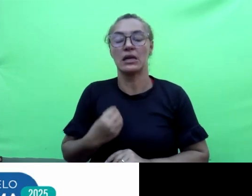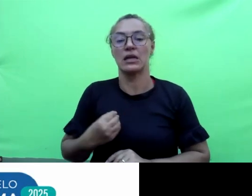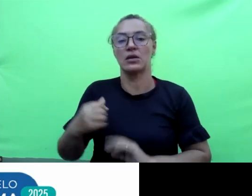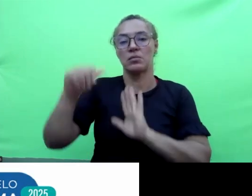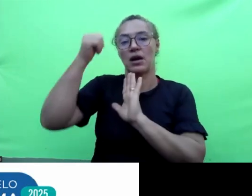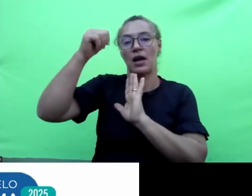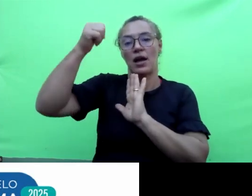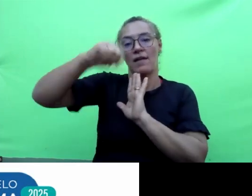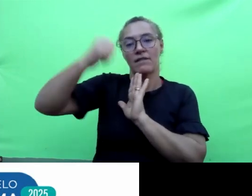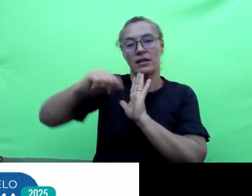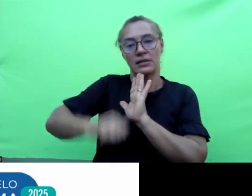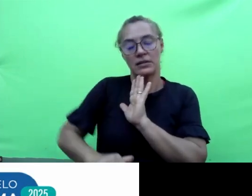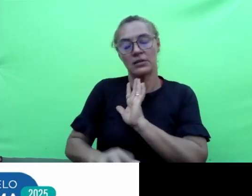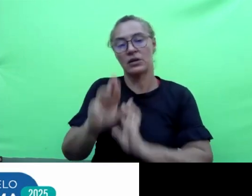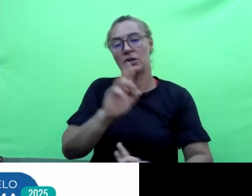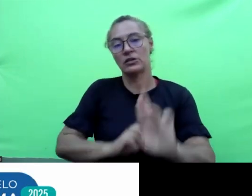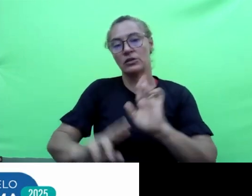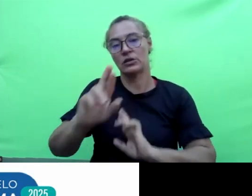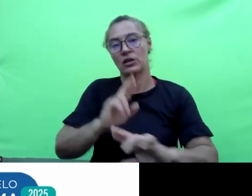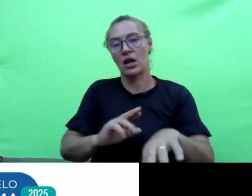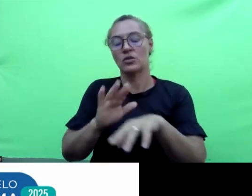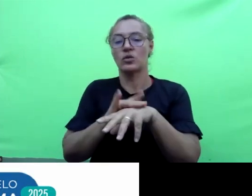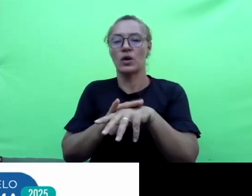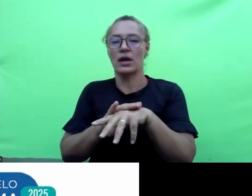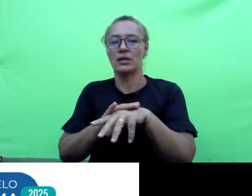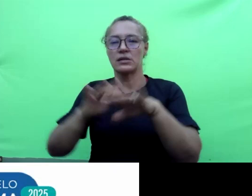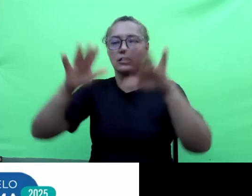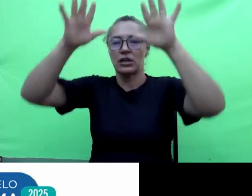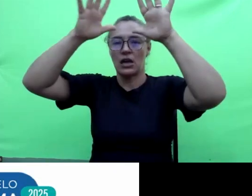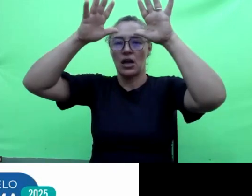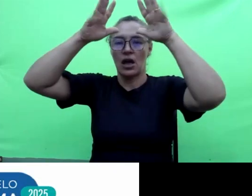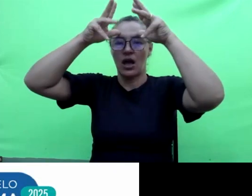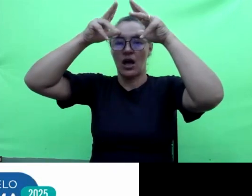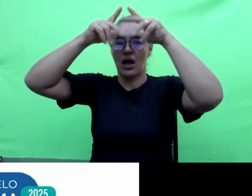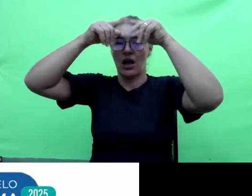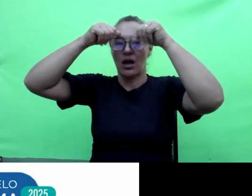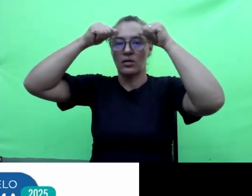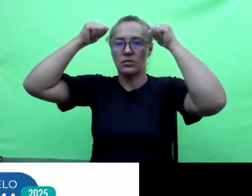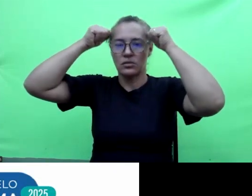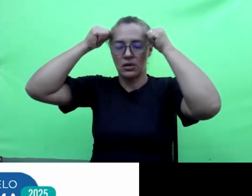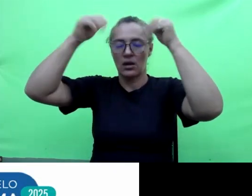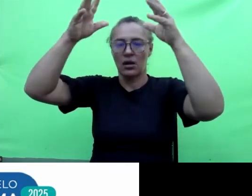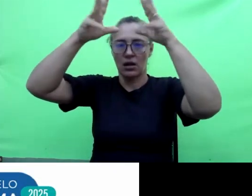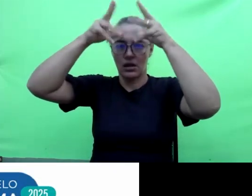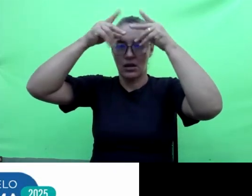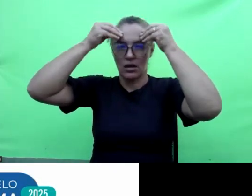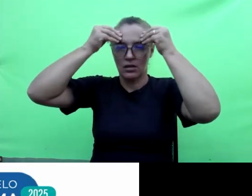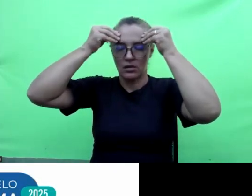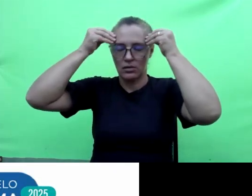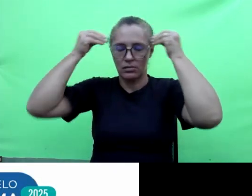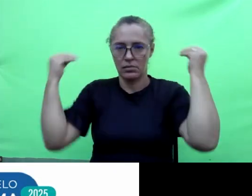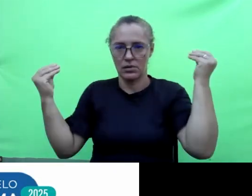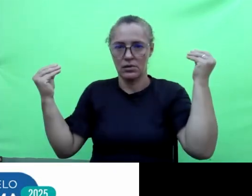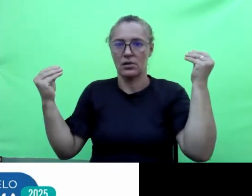oftalmológico relacionado à doença de Alzheimer ou se existe alguma relação com glaucoma, ou a própria doença